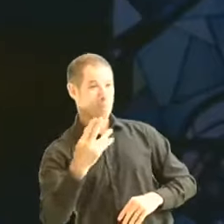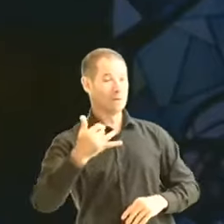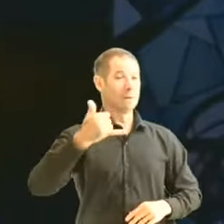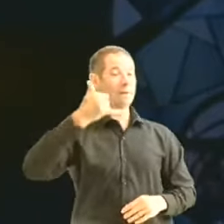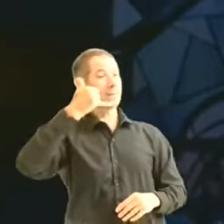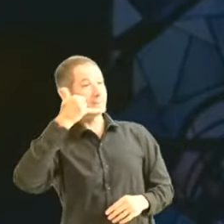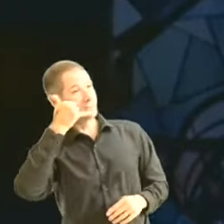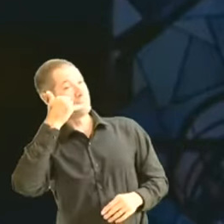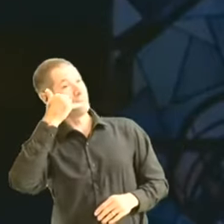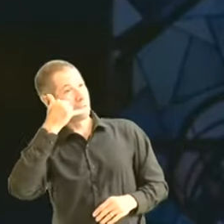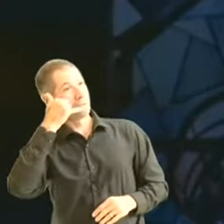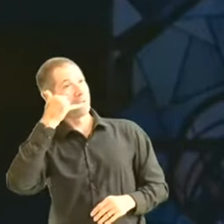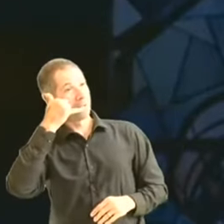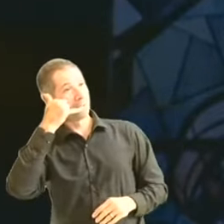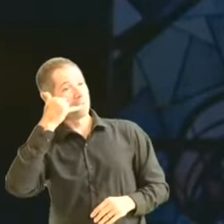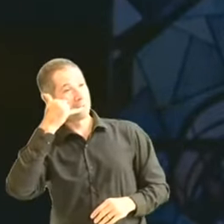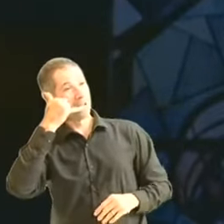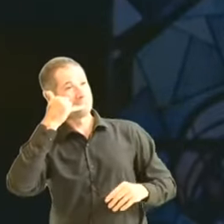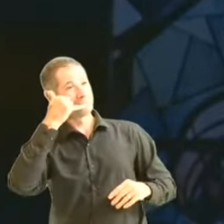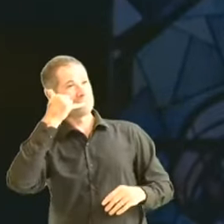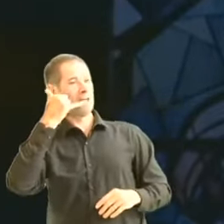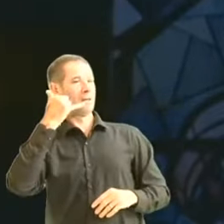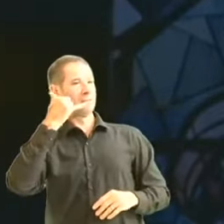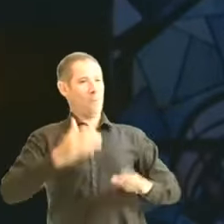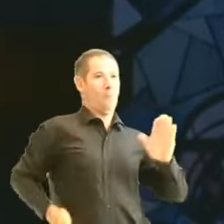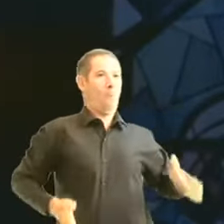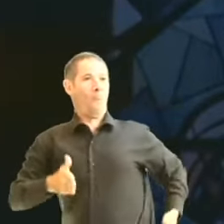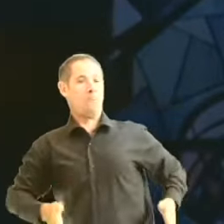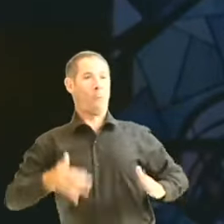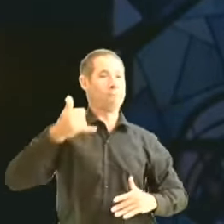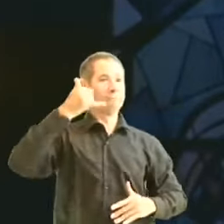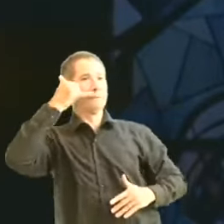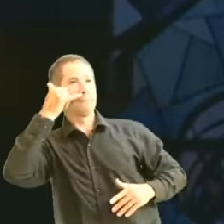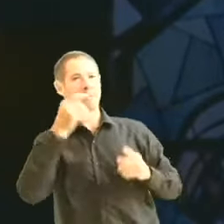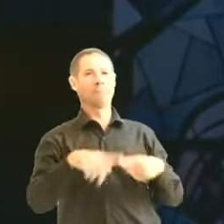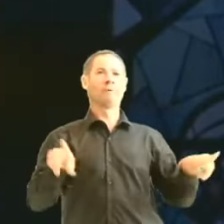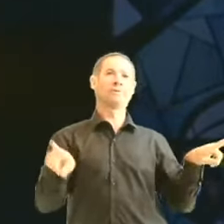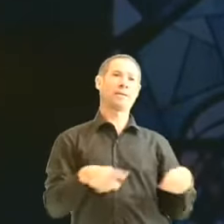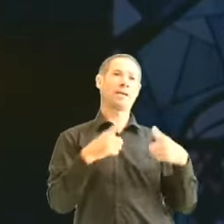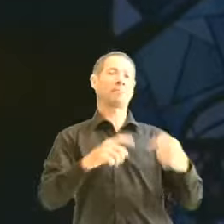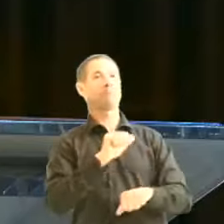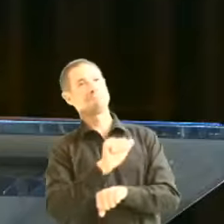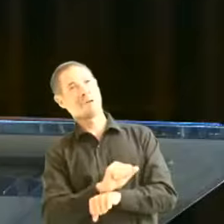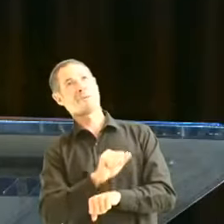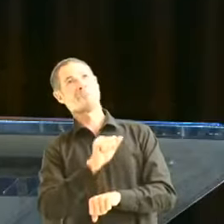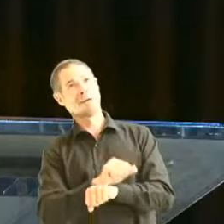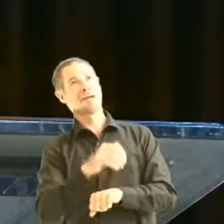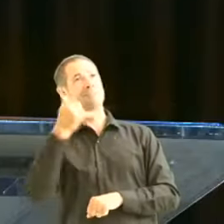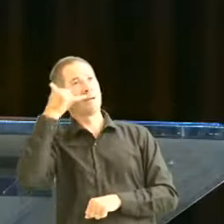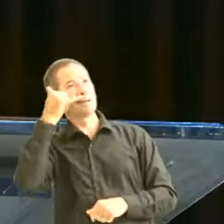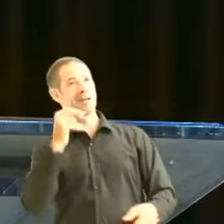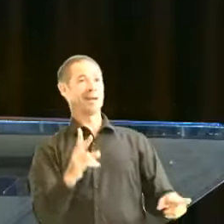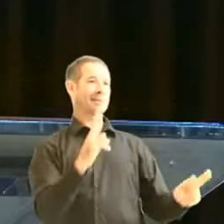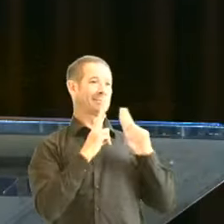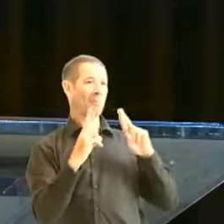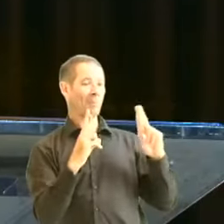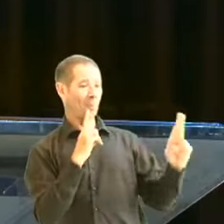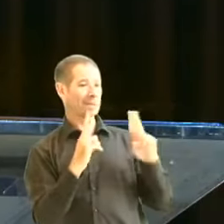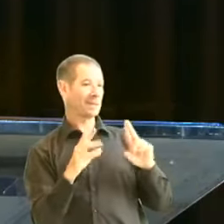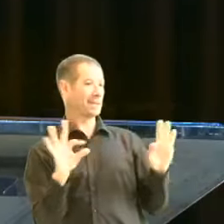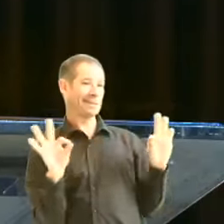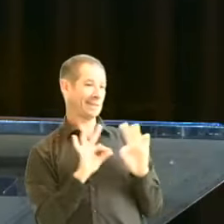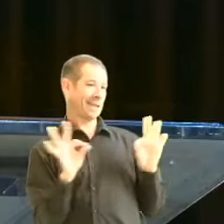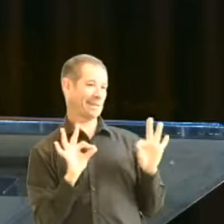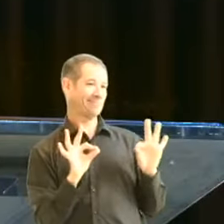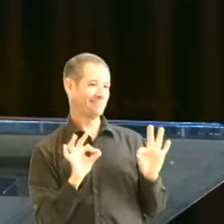ligação telefônica e um robô te atende, ou quando colocam você naquela musiquinha horrível, não é assim? É horrível. Agora, quando